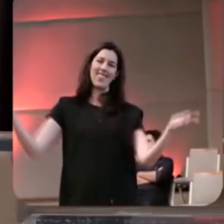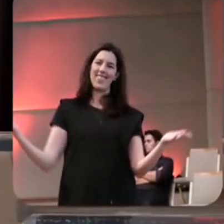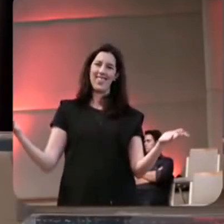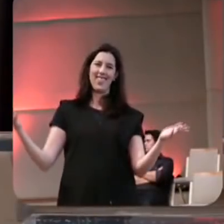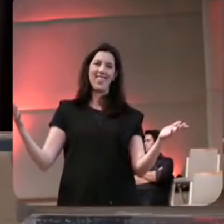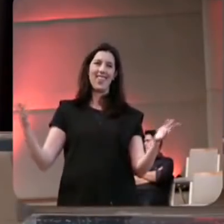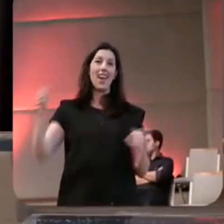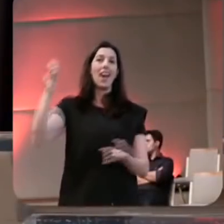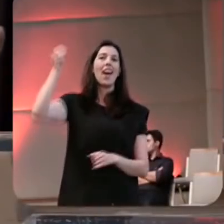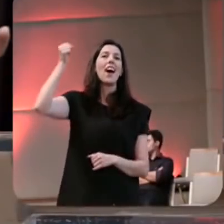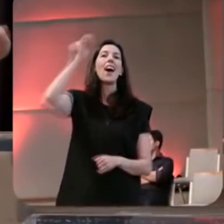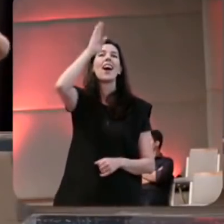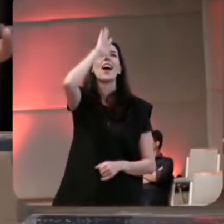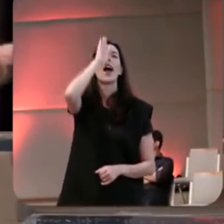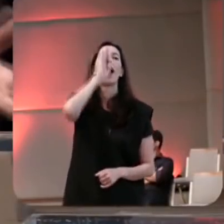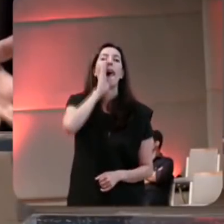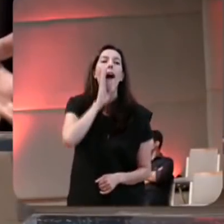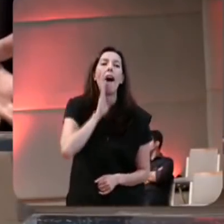Olha a